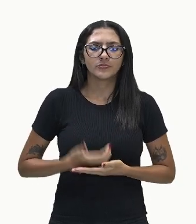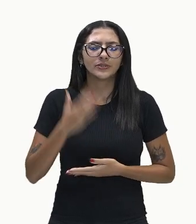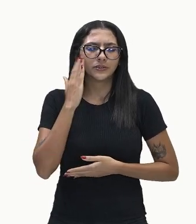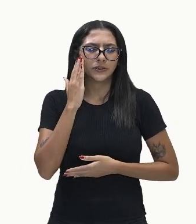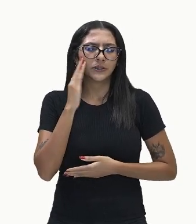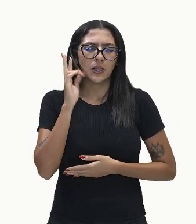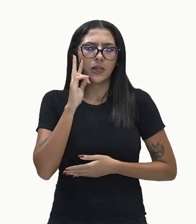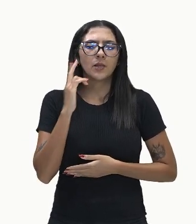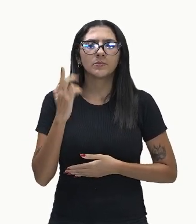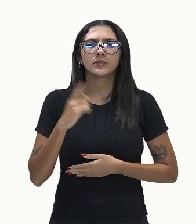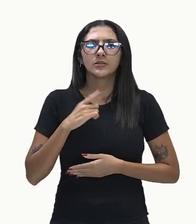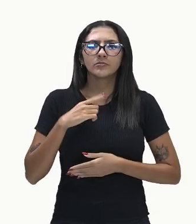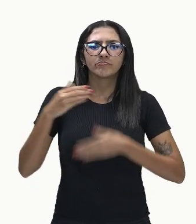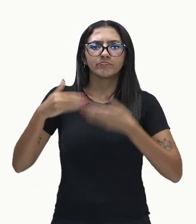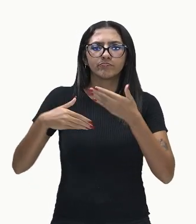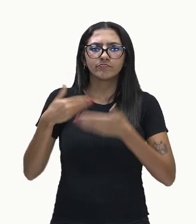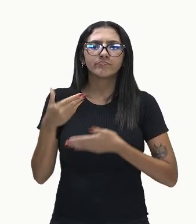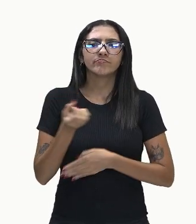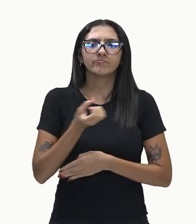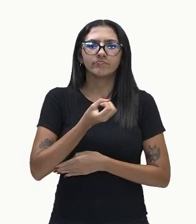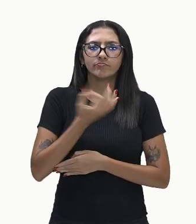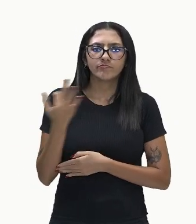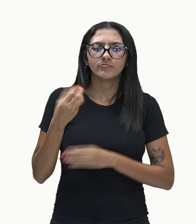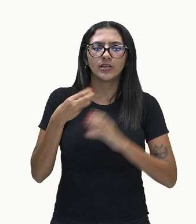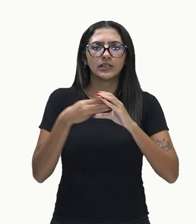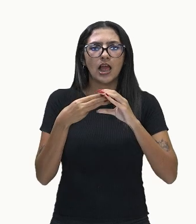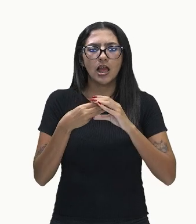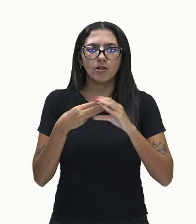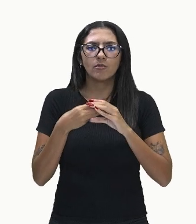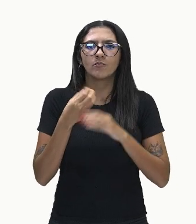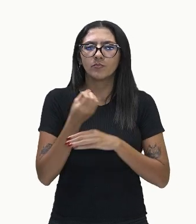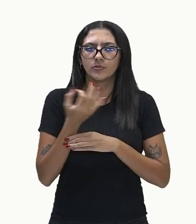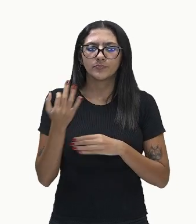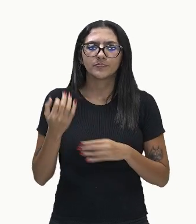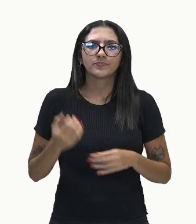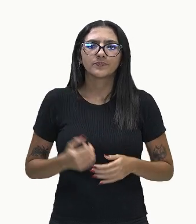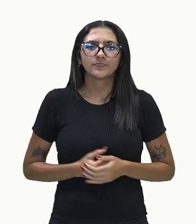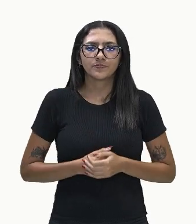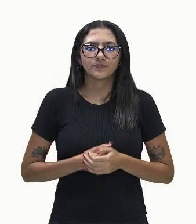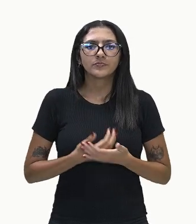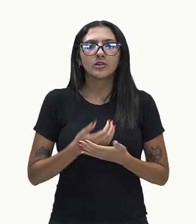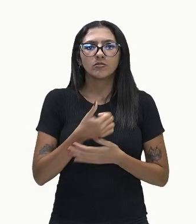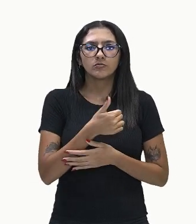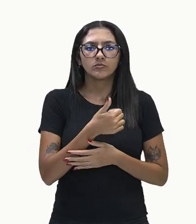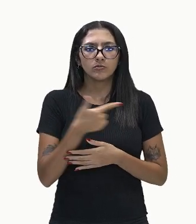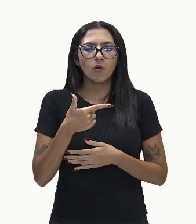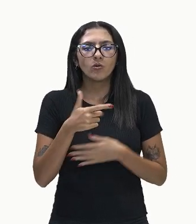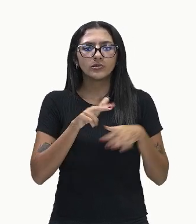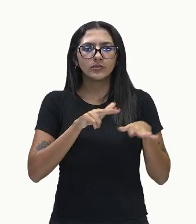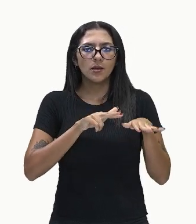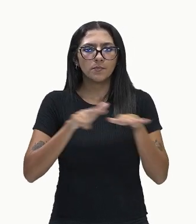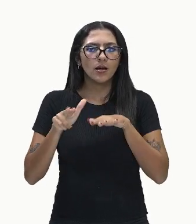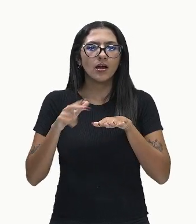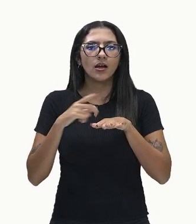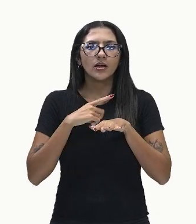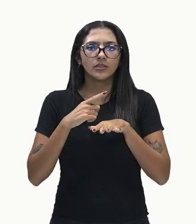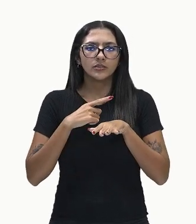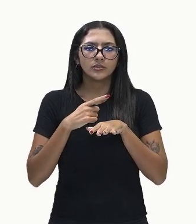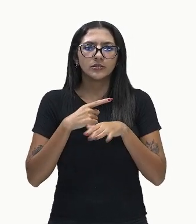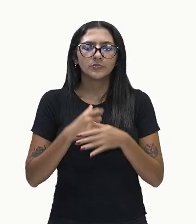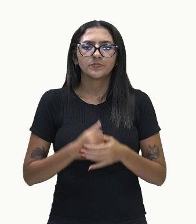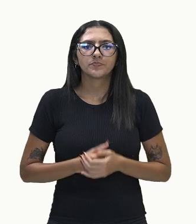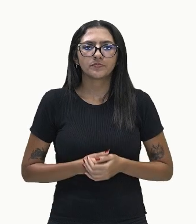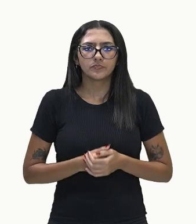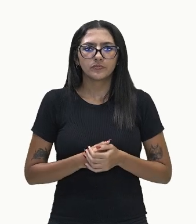nós vimos no início, de multiplicação das células. Então, com 12 semanas, nós vamos ter o término